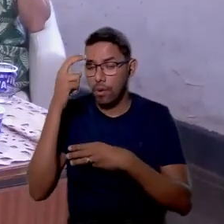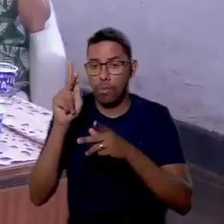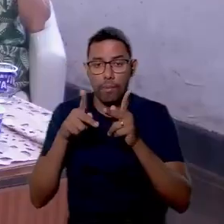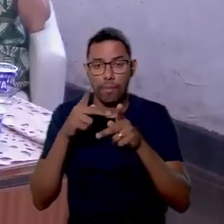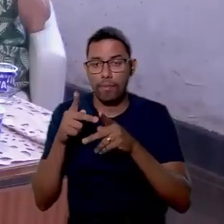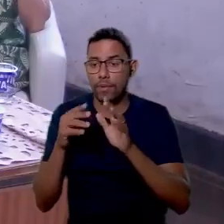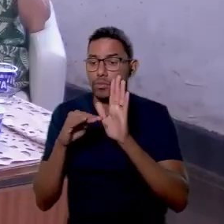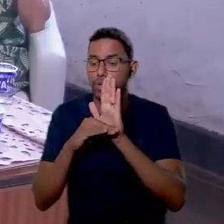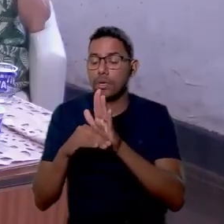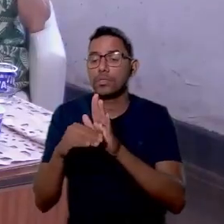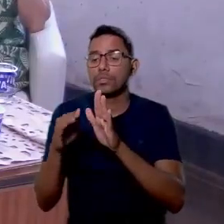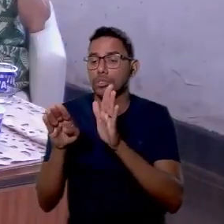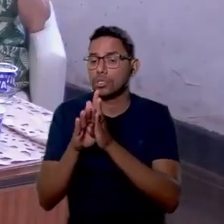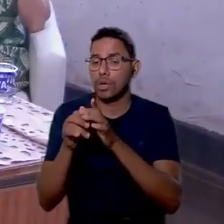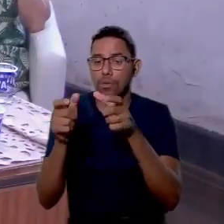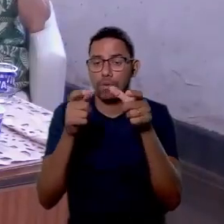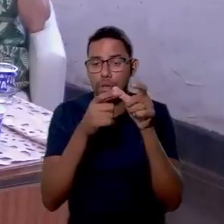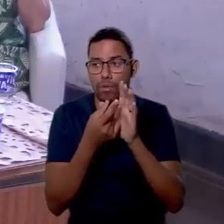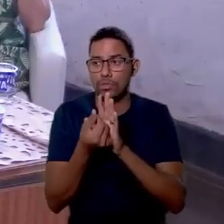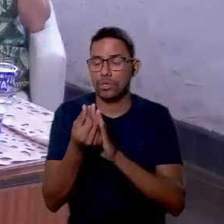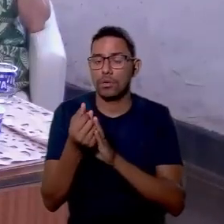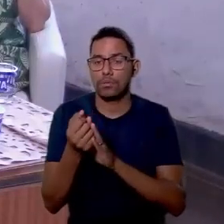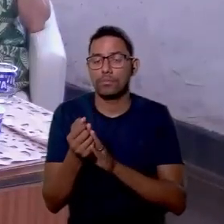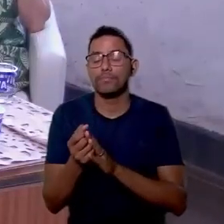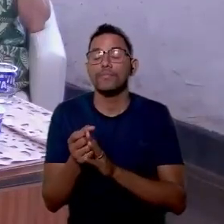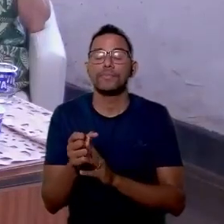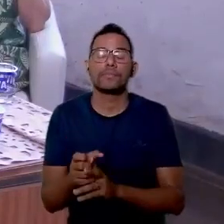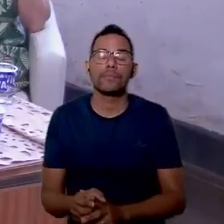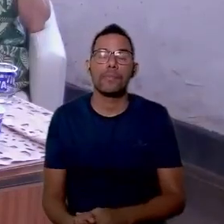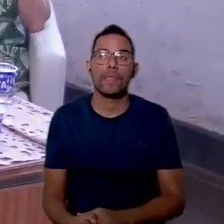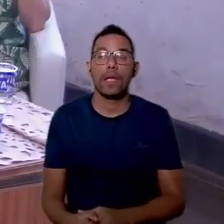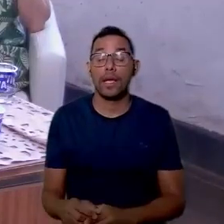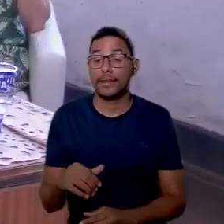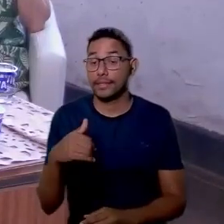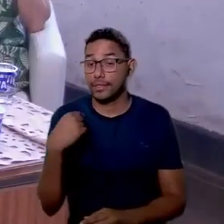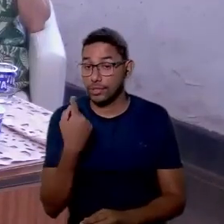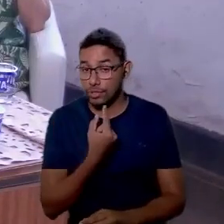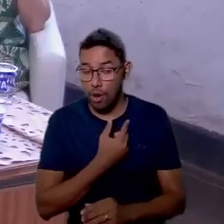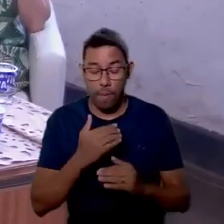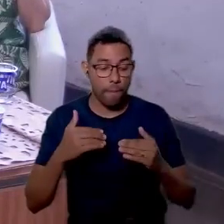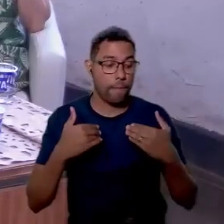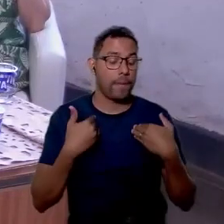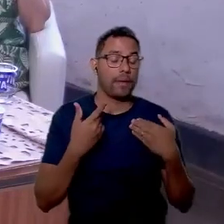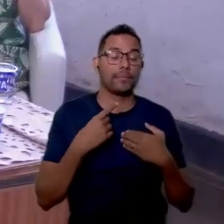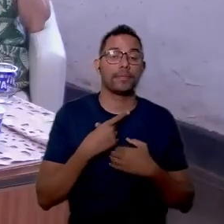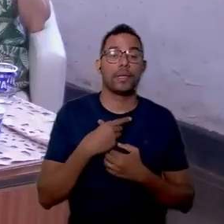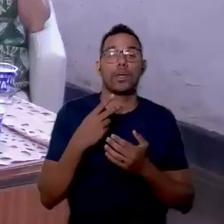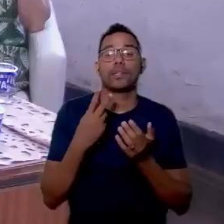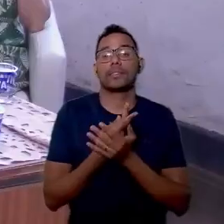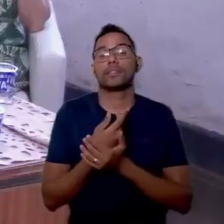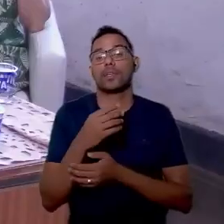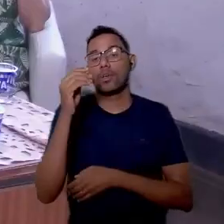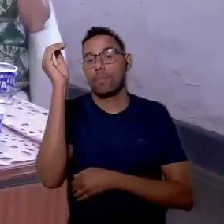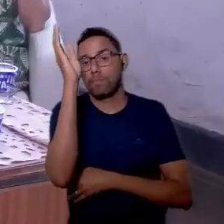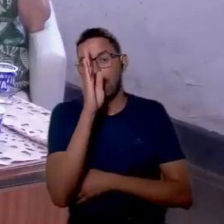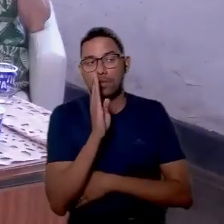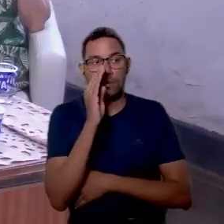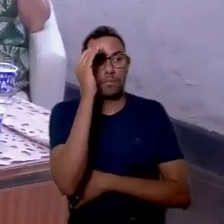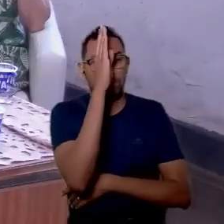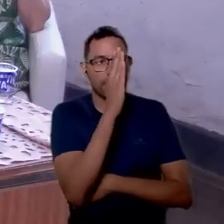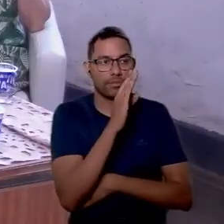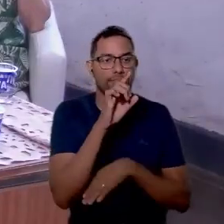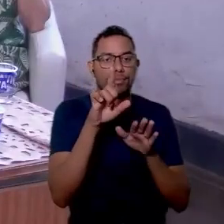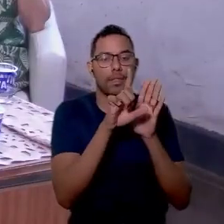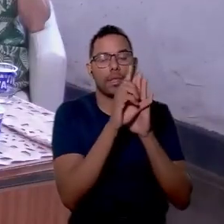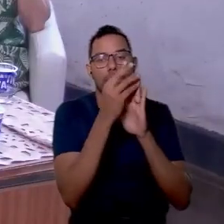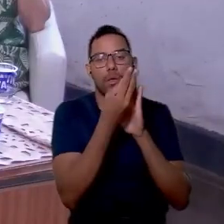fazer com que esse dinheiro chegue em todo lugar. E a gente tem tido muita surpresa com o que está acontecendo pelo Brasil com a Lei